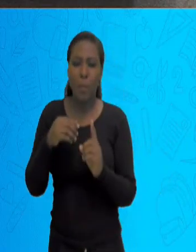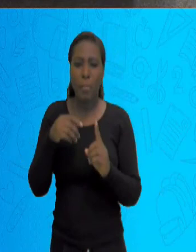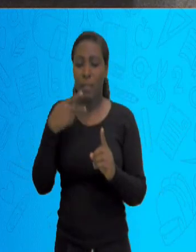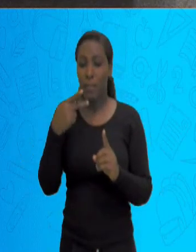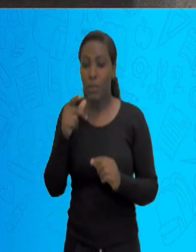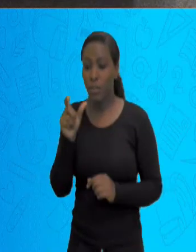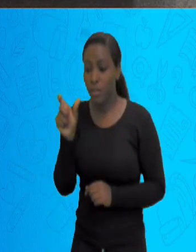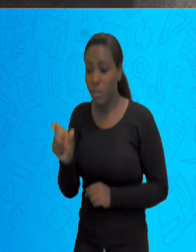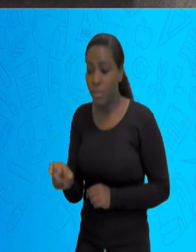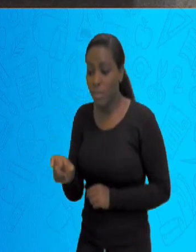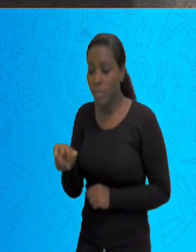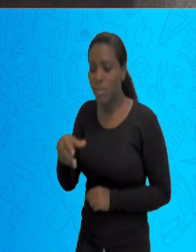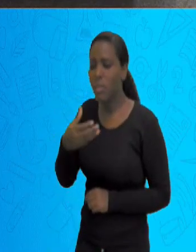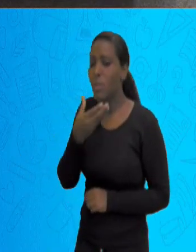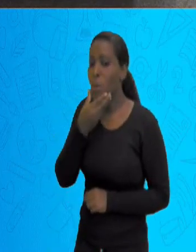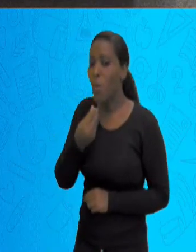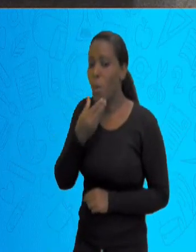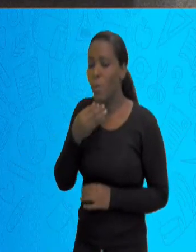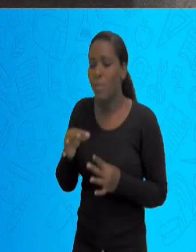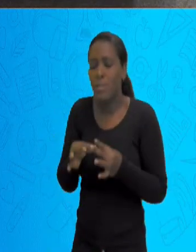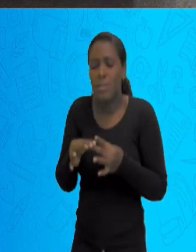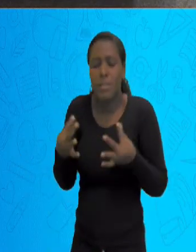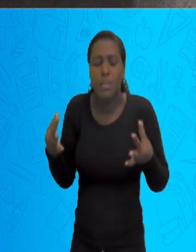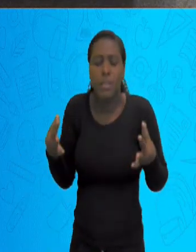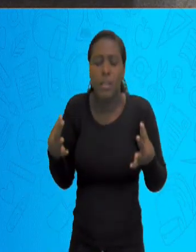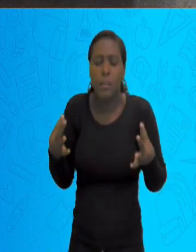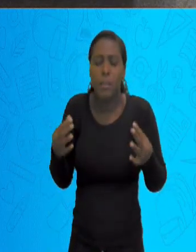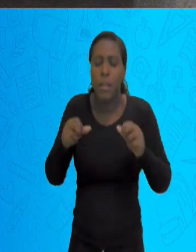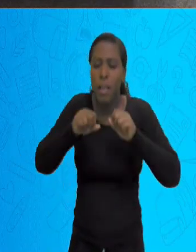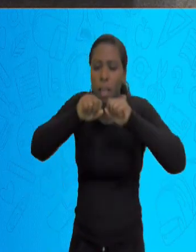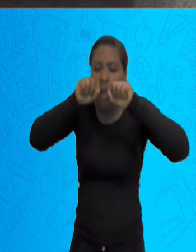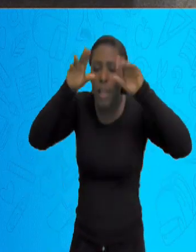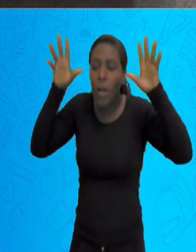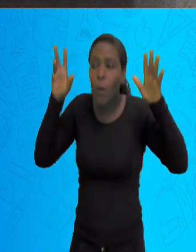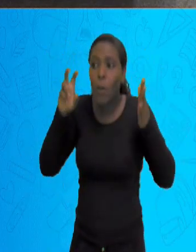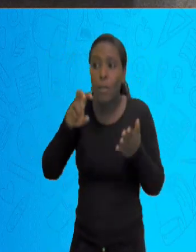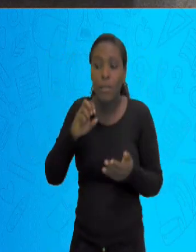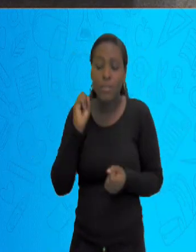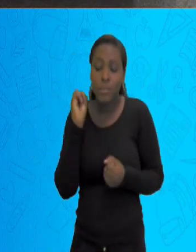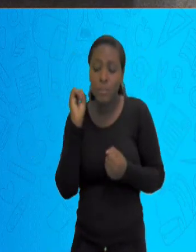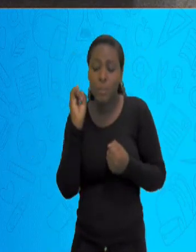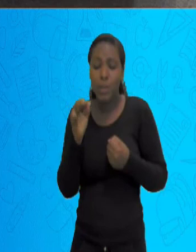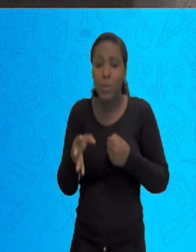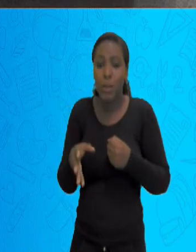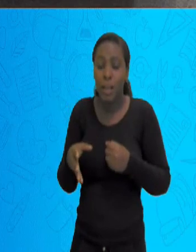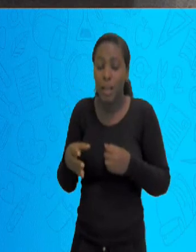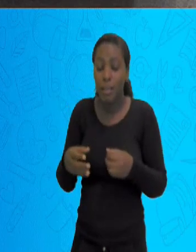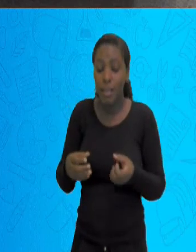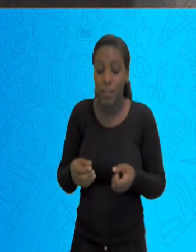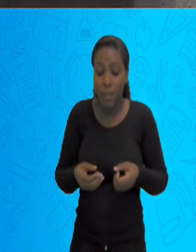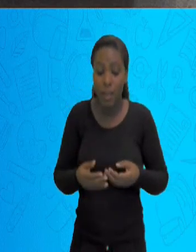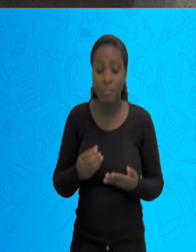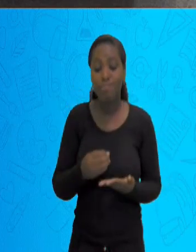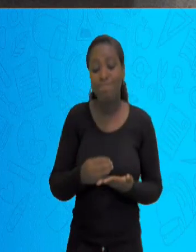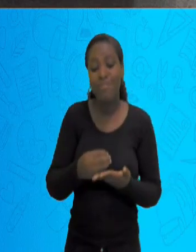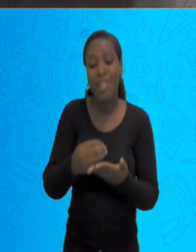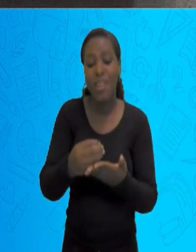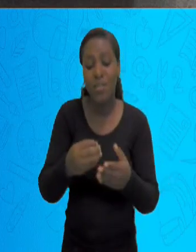de madrugada levar um alimento para a cidade. Só que,